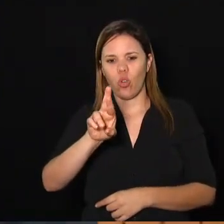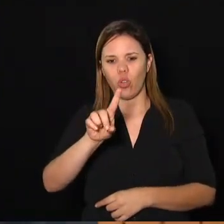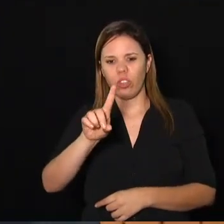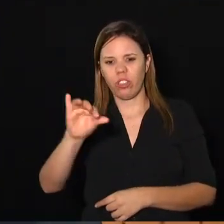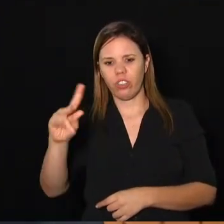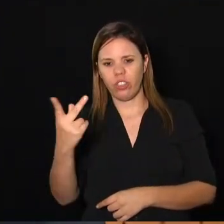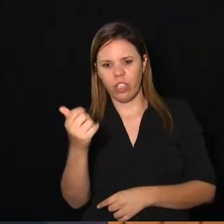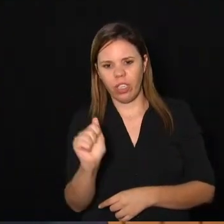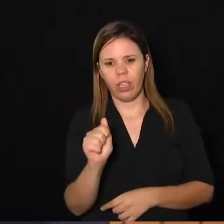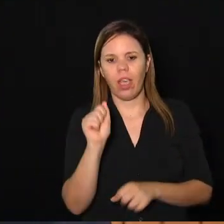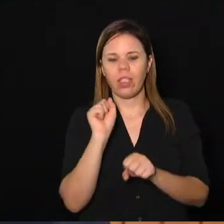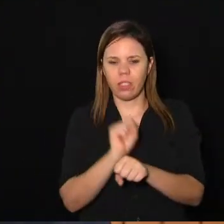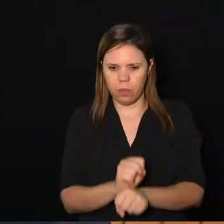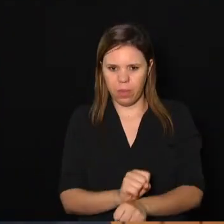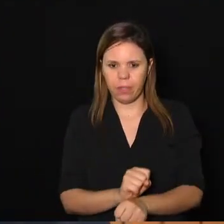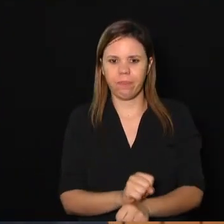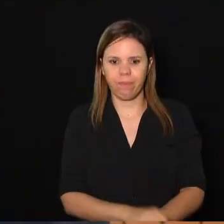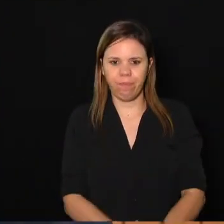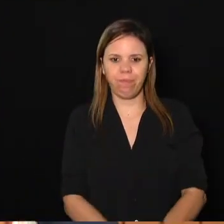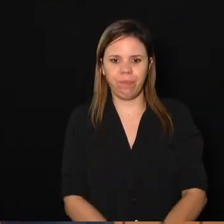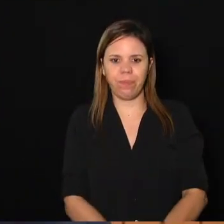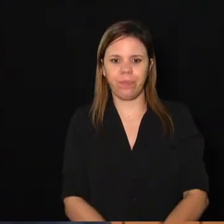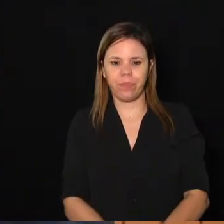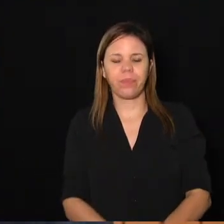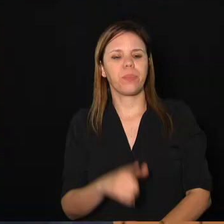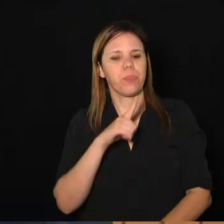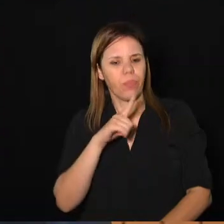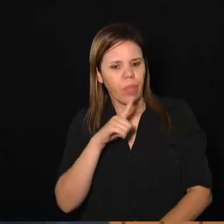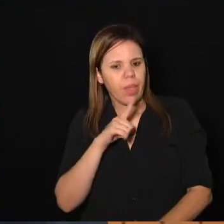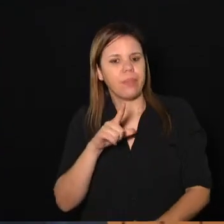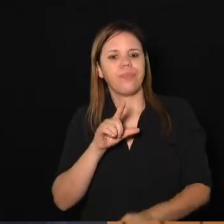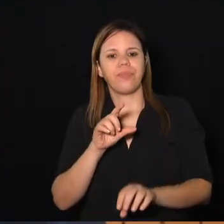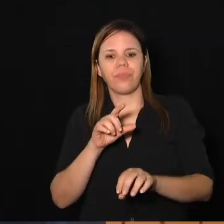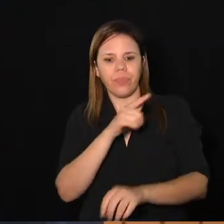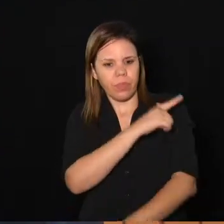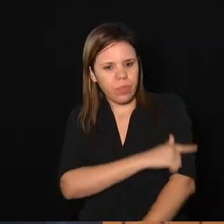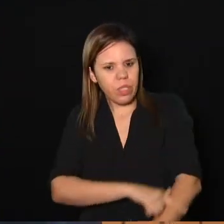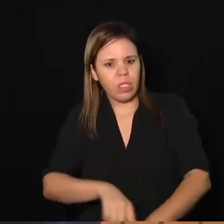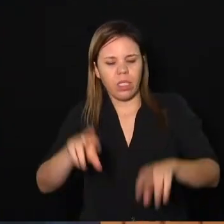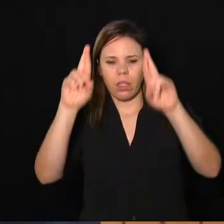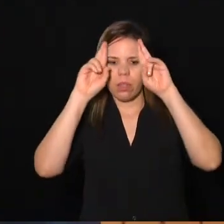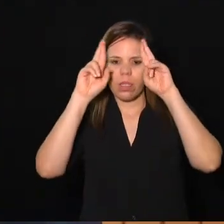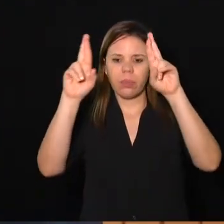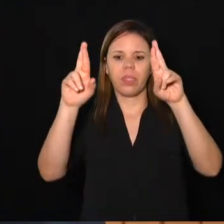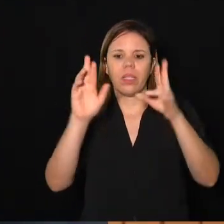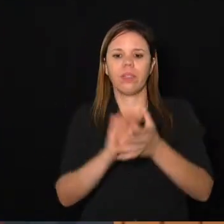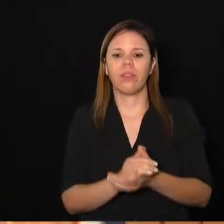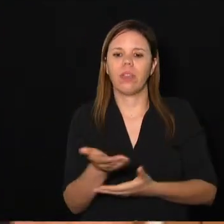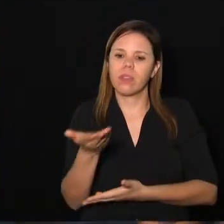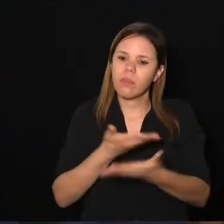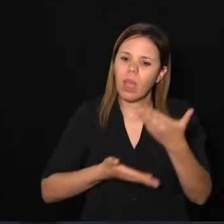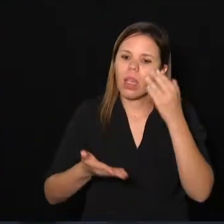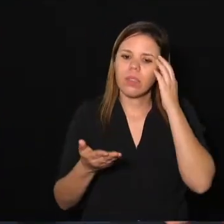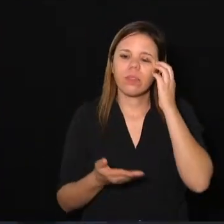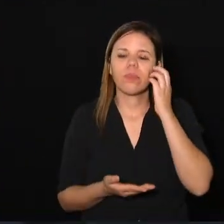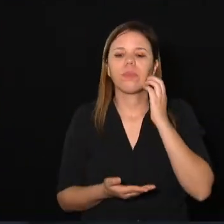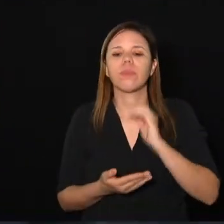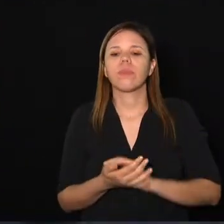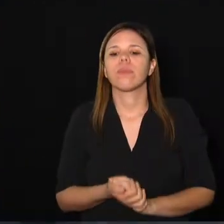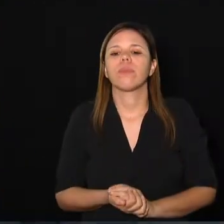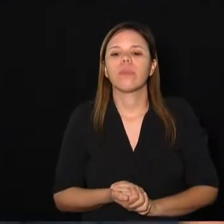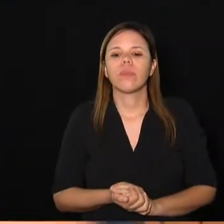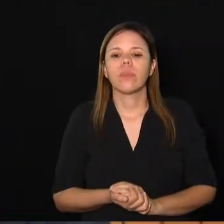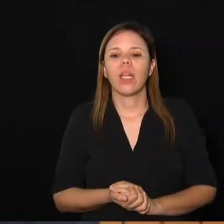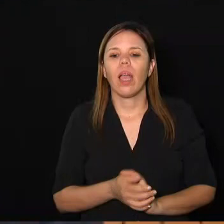não é Lurdinha é dessa forma que nós vamos ter com educação com respeito às partes respeitando a